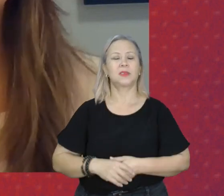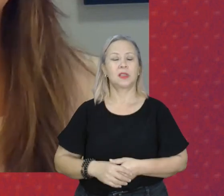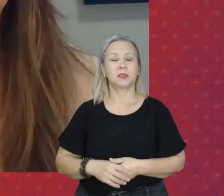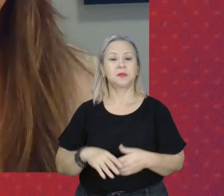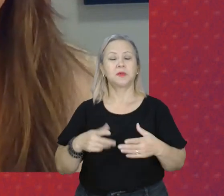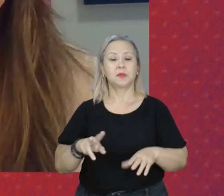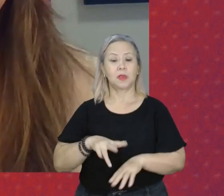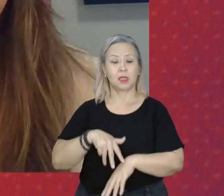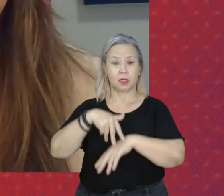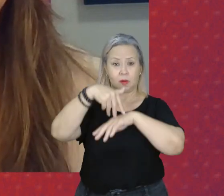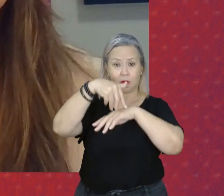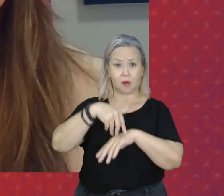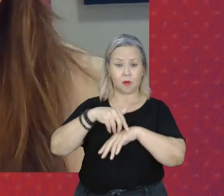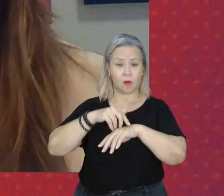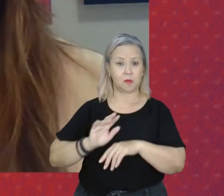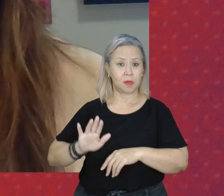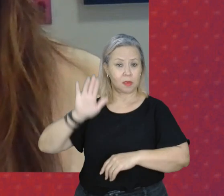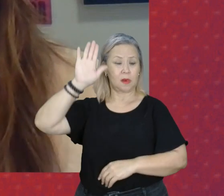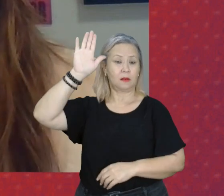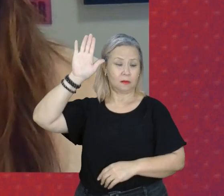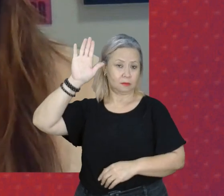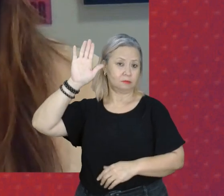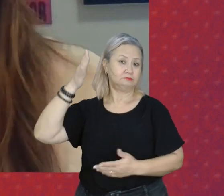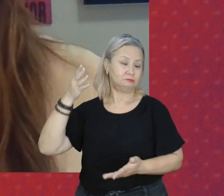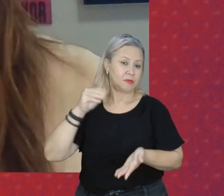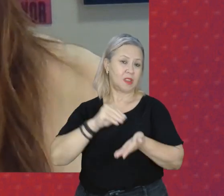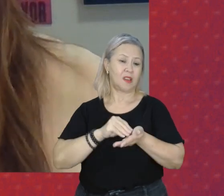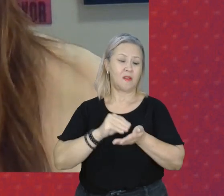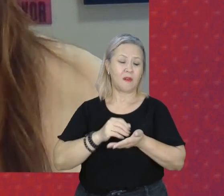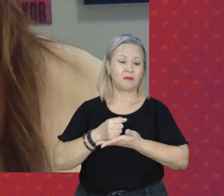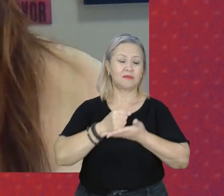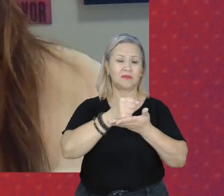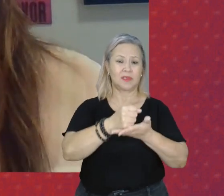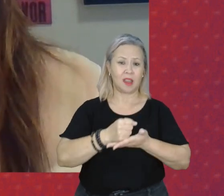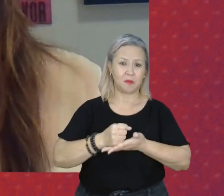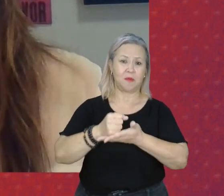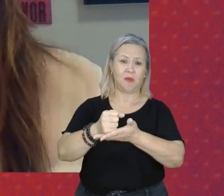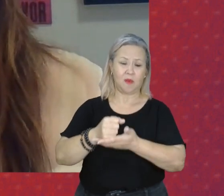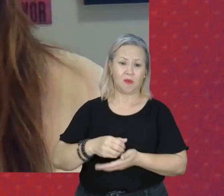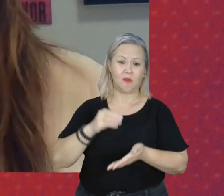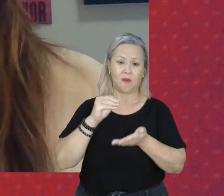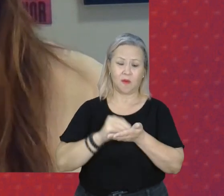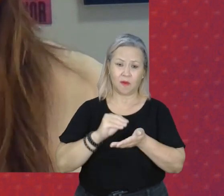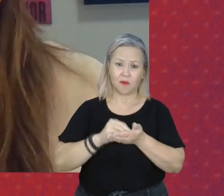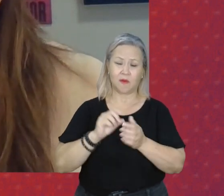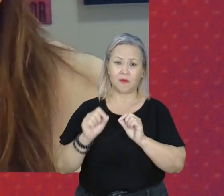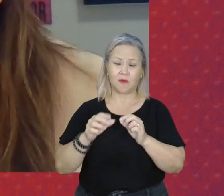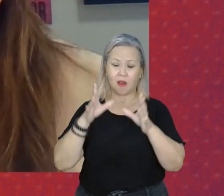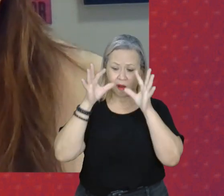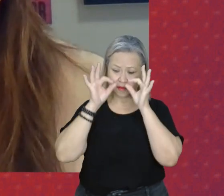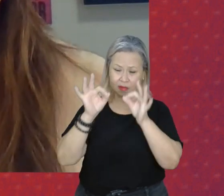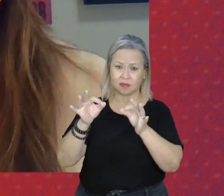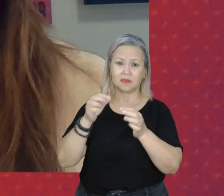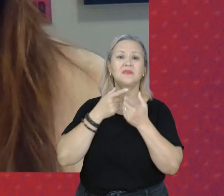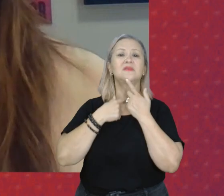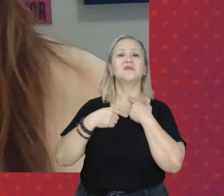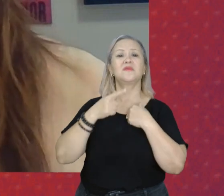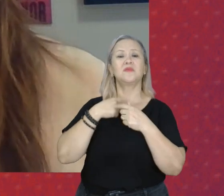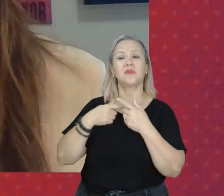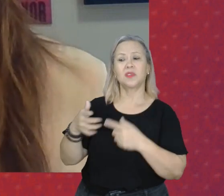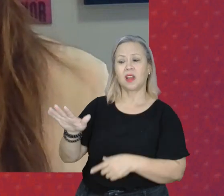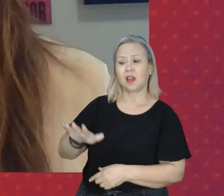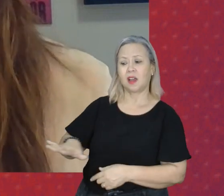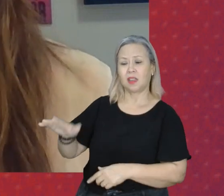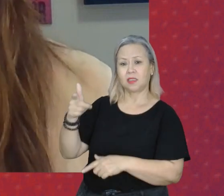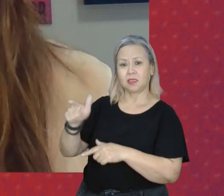se colocam como candidatas, a falta de apoio, né, a falta de interesse em conduzir